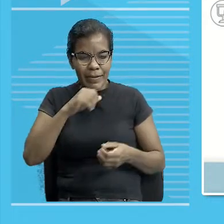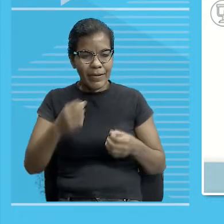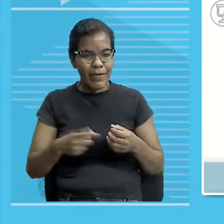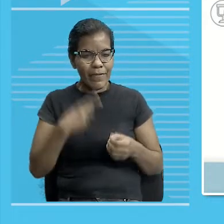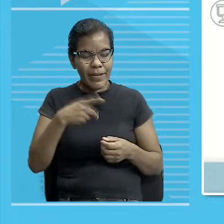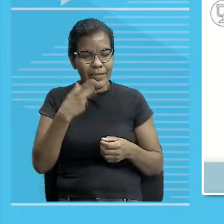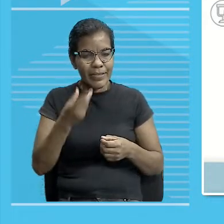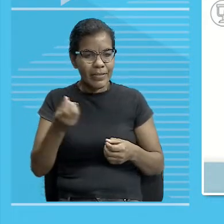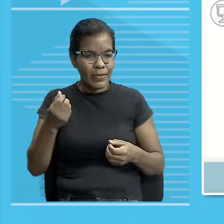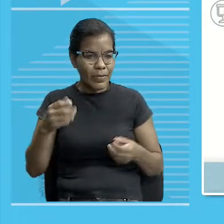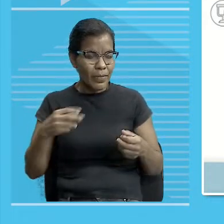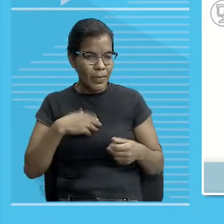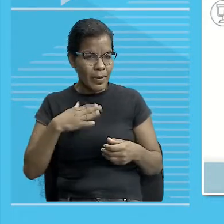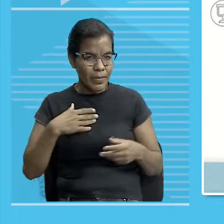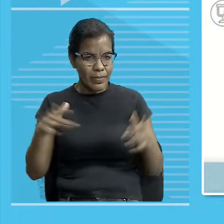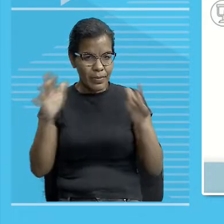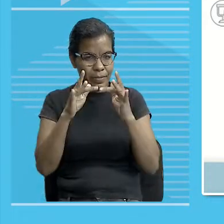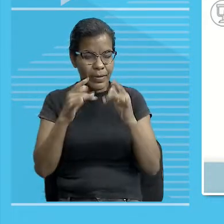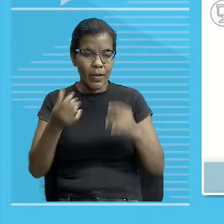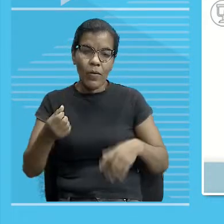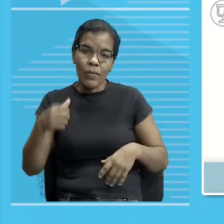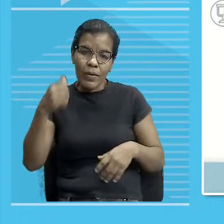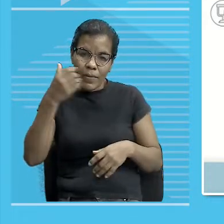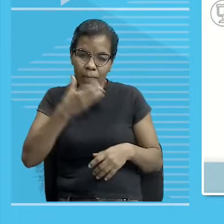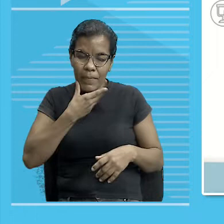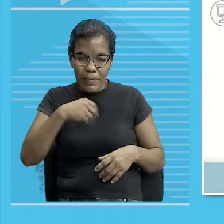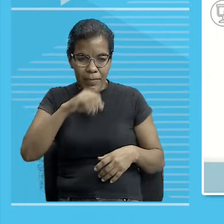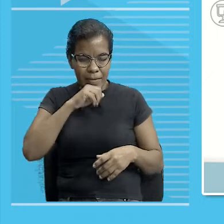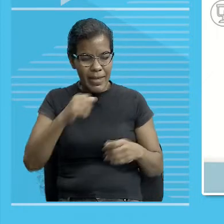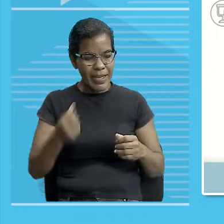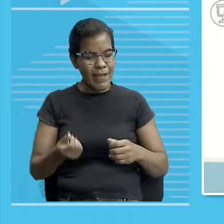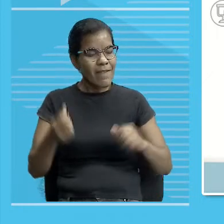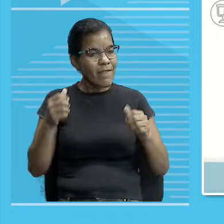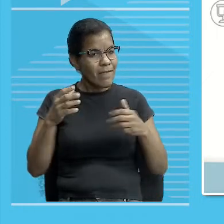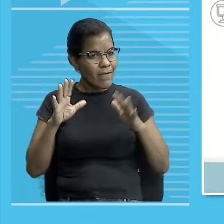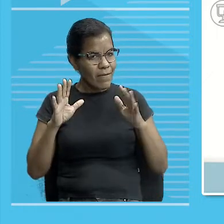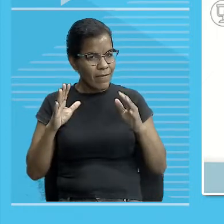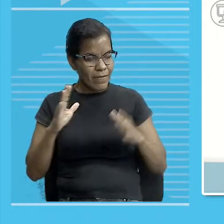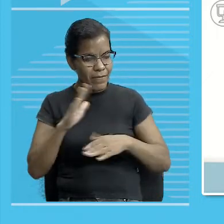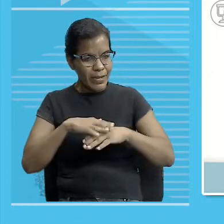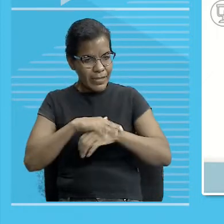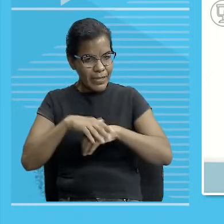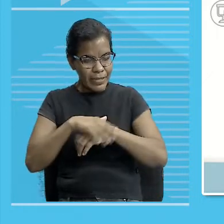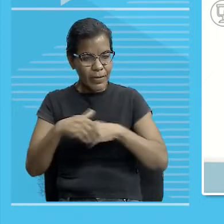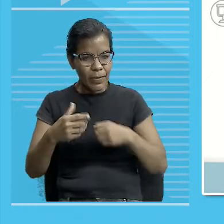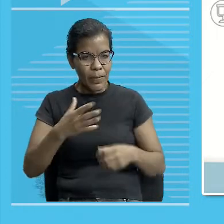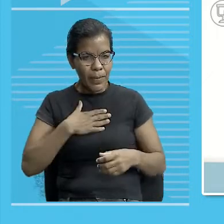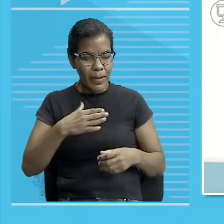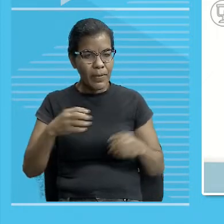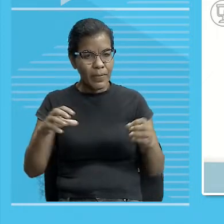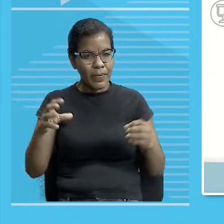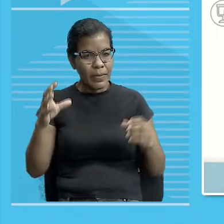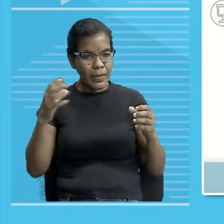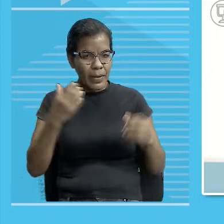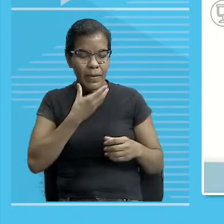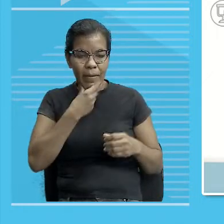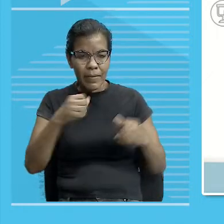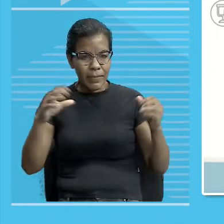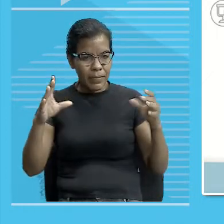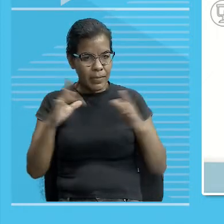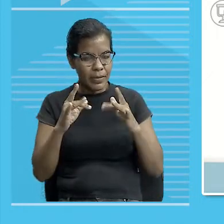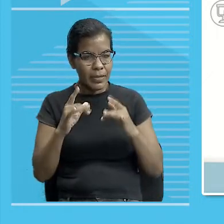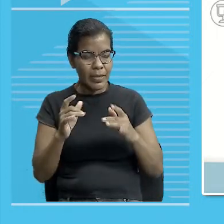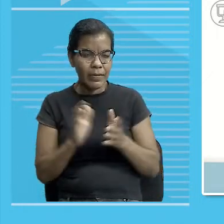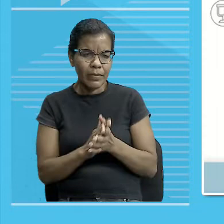então eu não queria que meu pai conversasse com meu namorado. Porque me constrange muito isso. A coisa é engraçada, né? Constrange